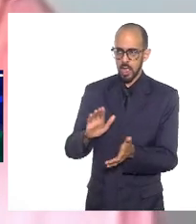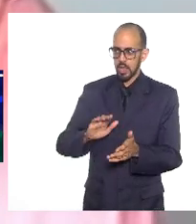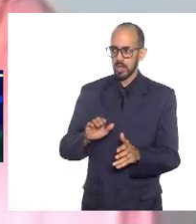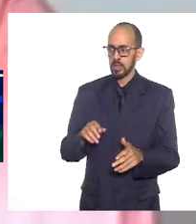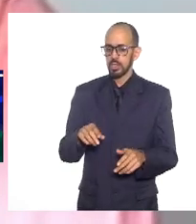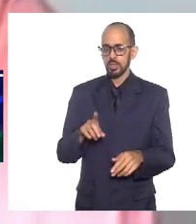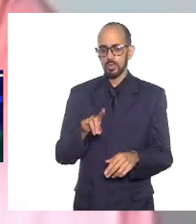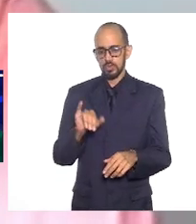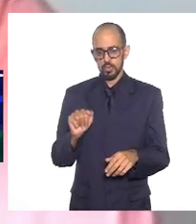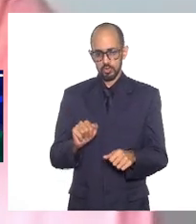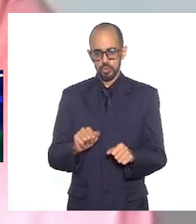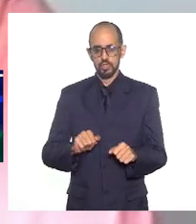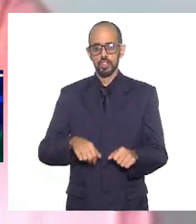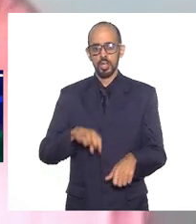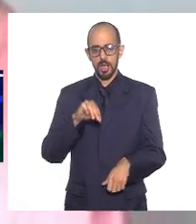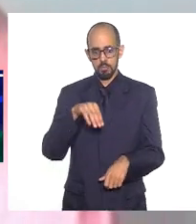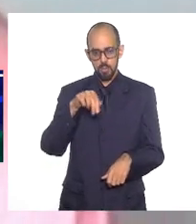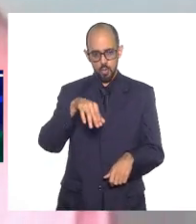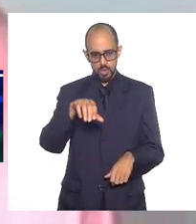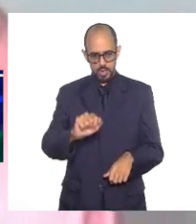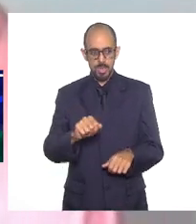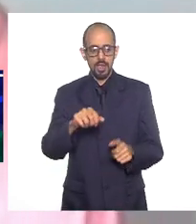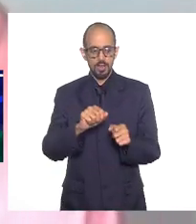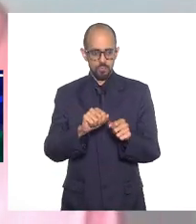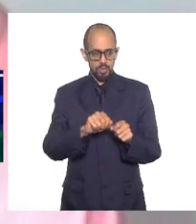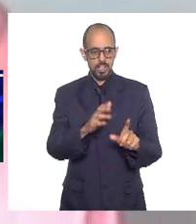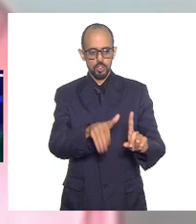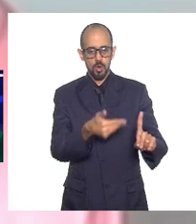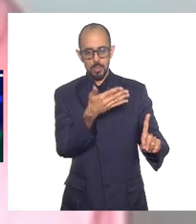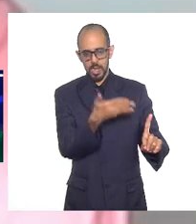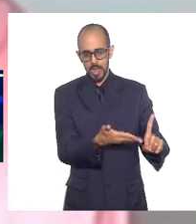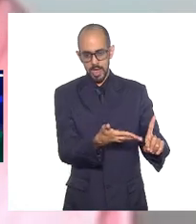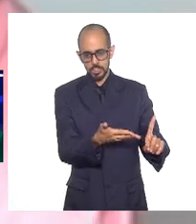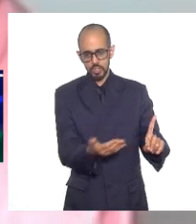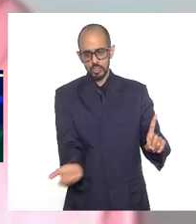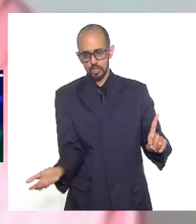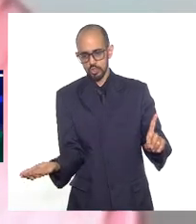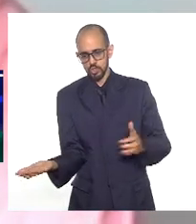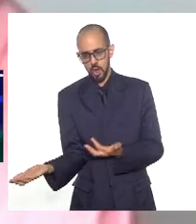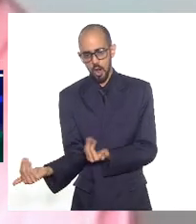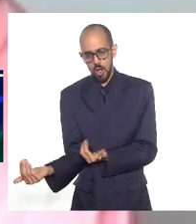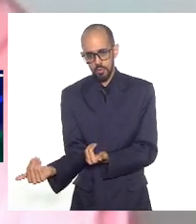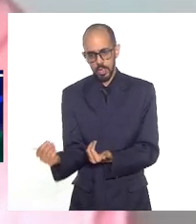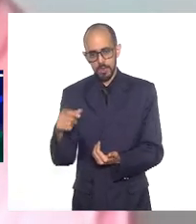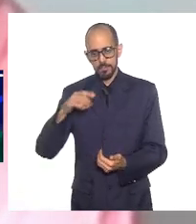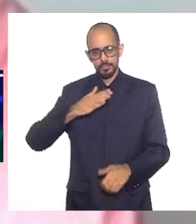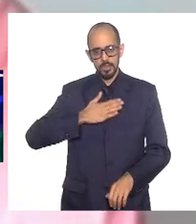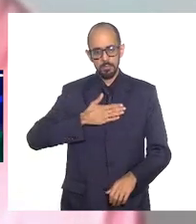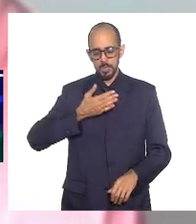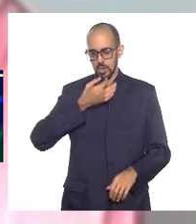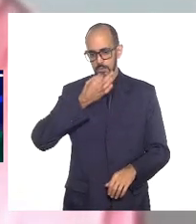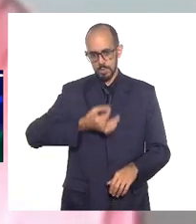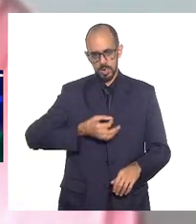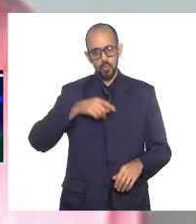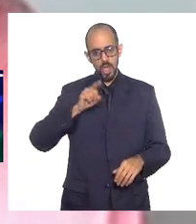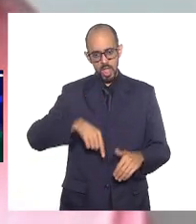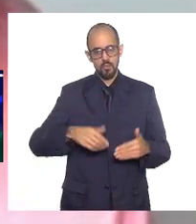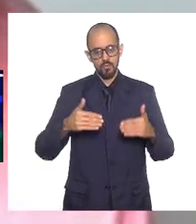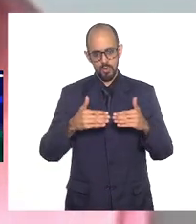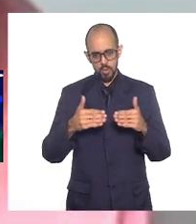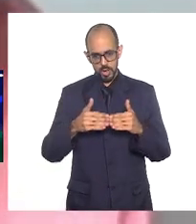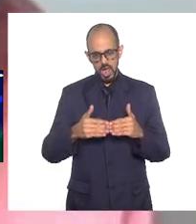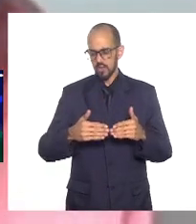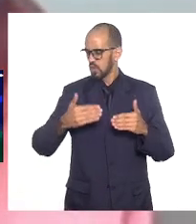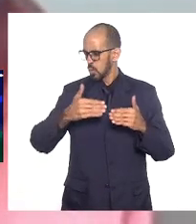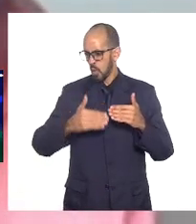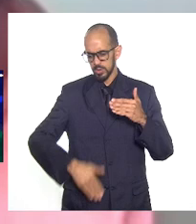dia, Mônica traz em homenagem a João, queria que transcorrer um parecer que é favorável no mérito ao projeto, mas contrário a todas